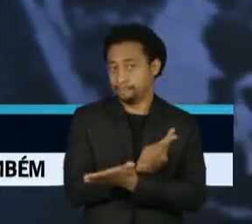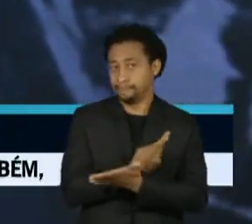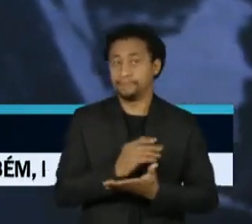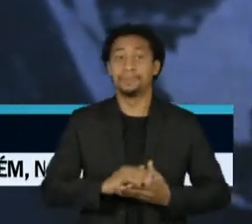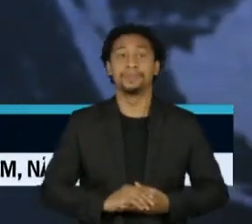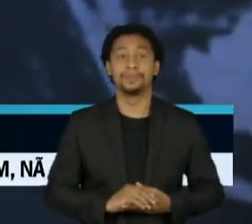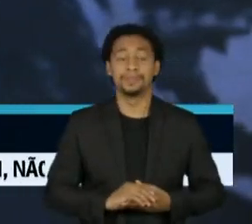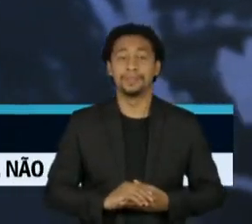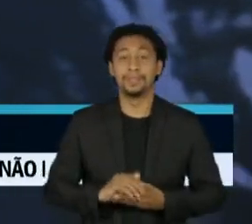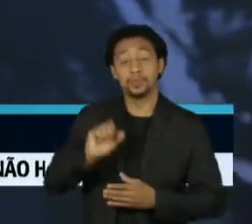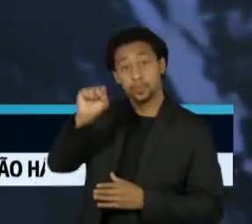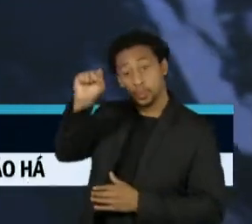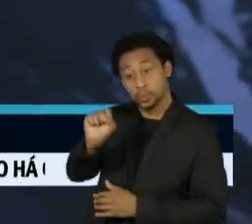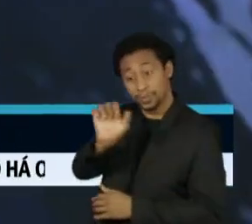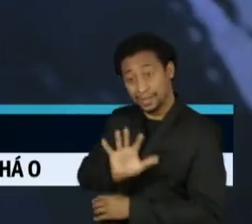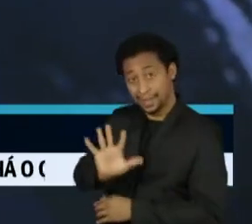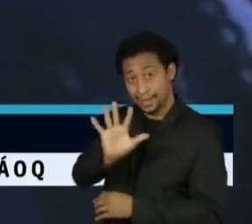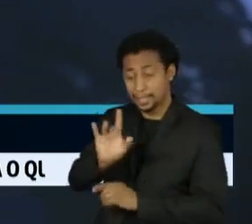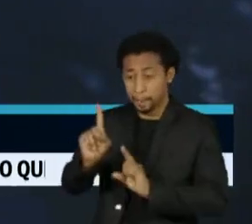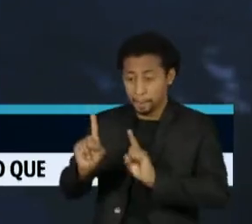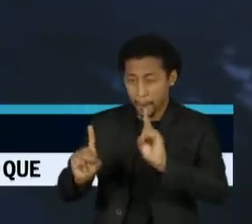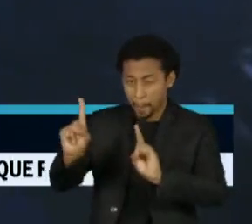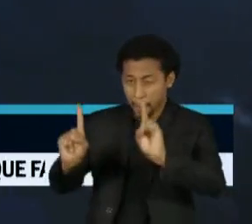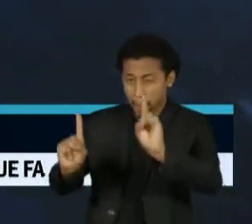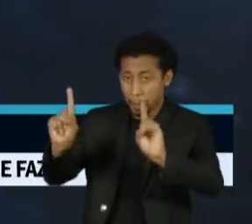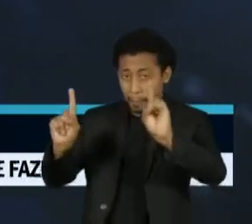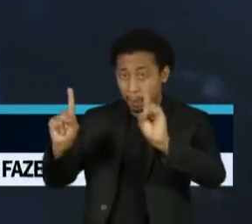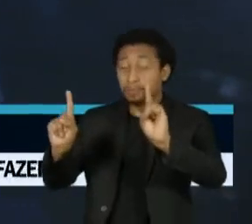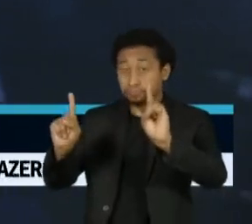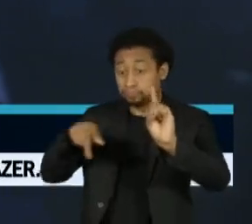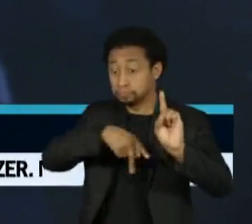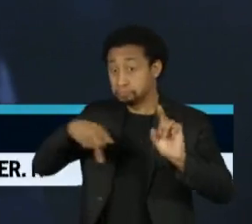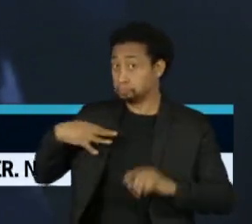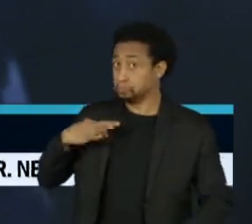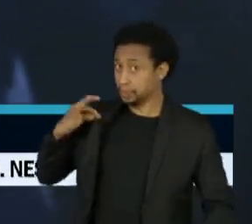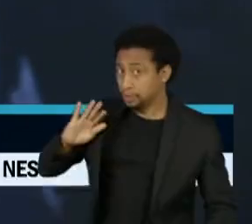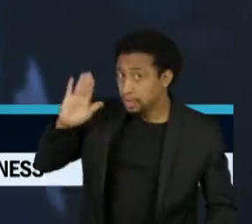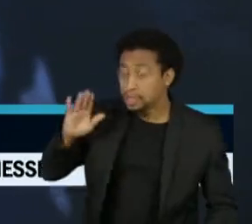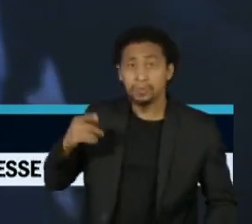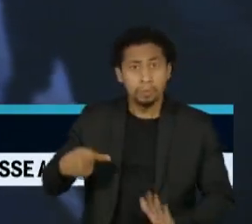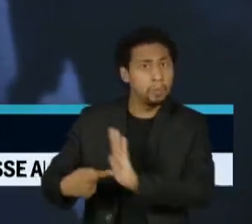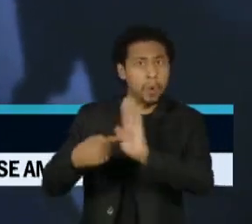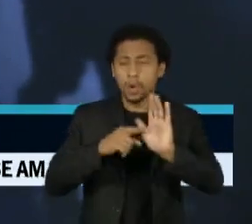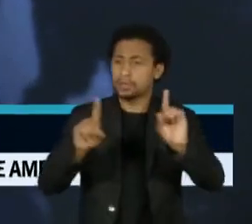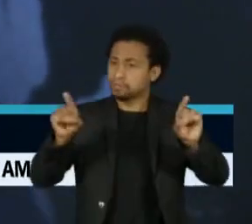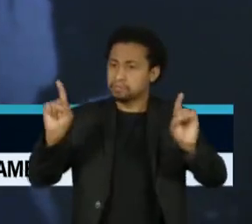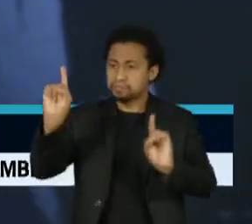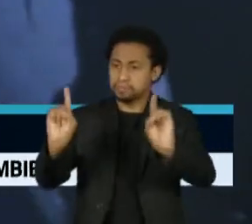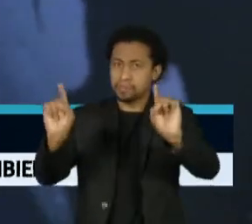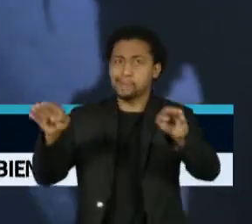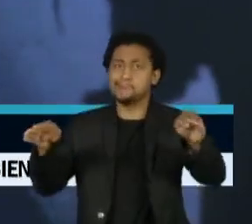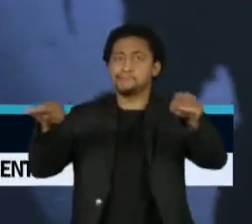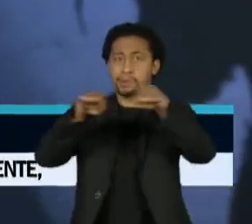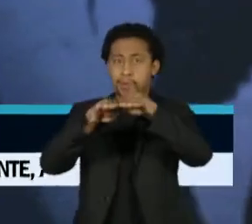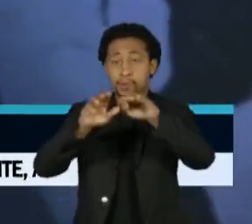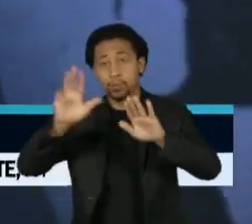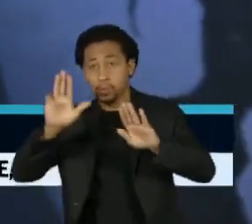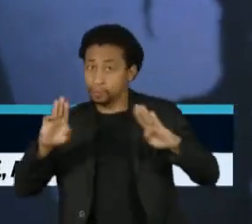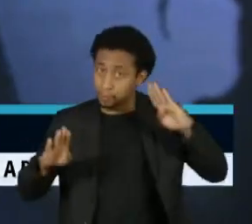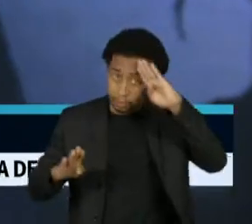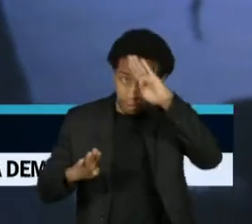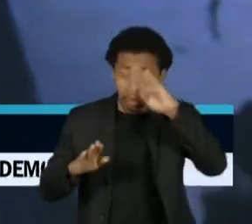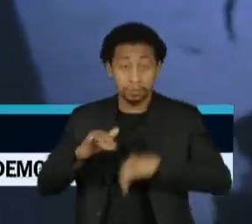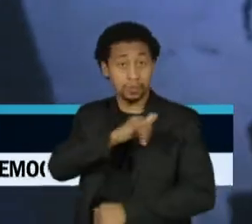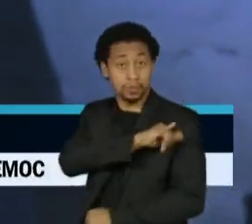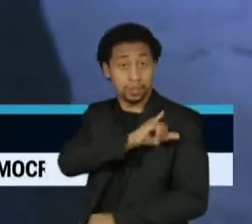Já no Sudeste, a disputa dos presidenciáveis está acirrada. Nova pesquisa mostra empate técnico entre Lula e Bolsonaro em São Paulo e no Rio de